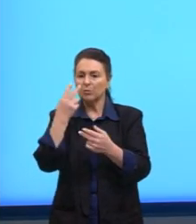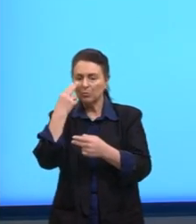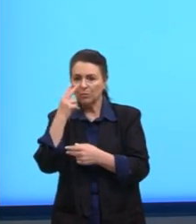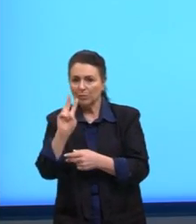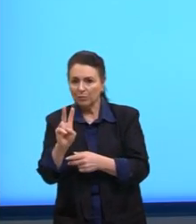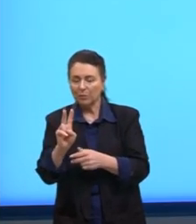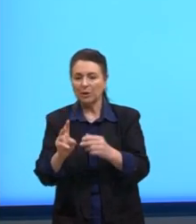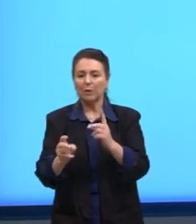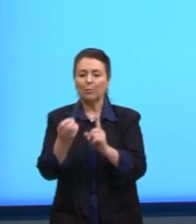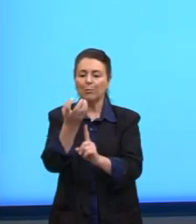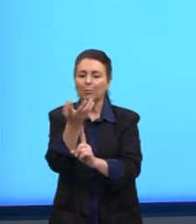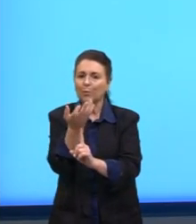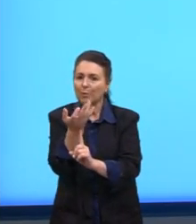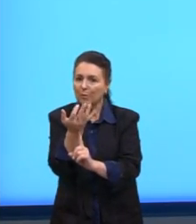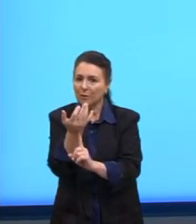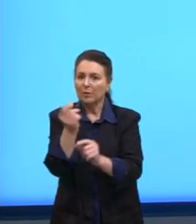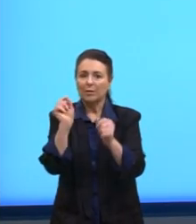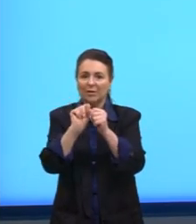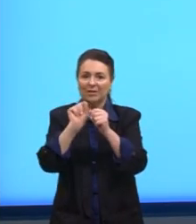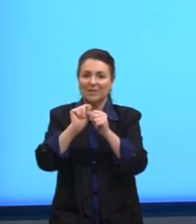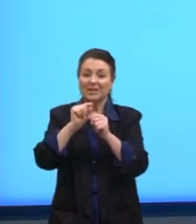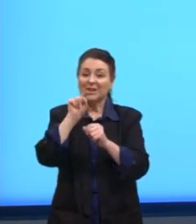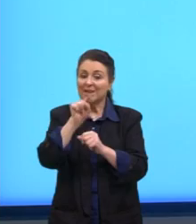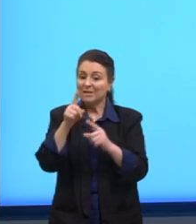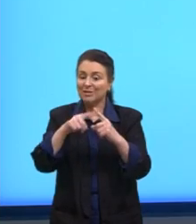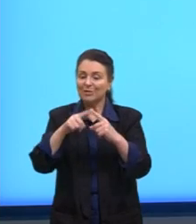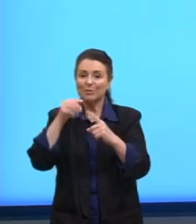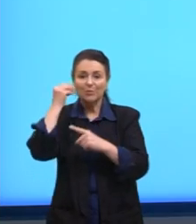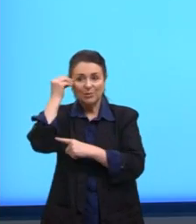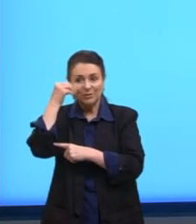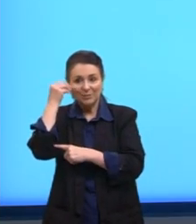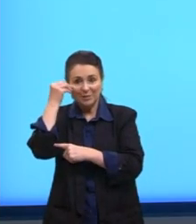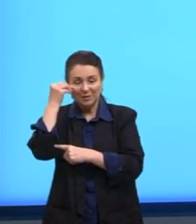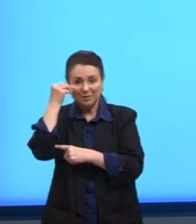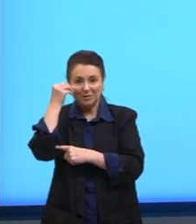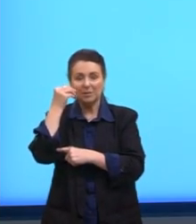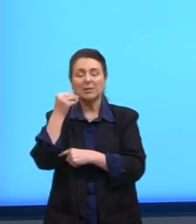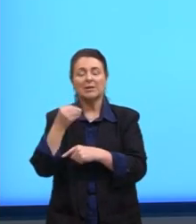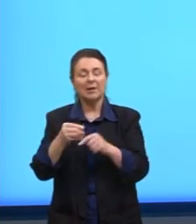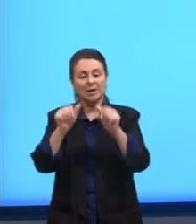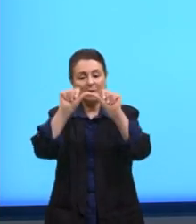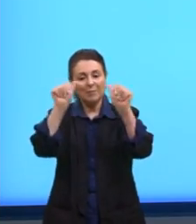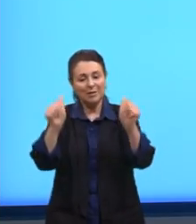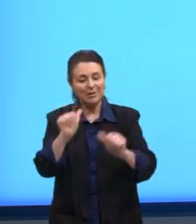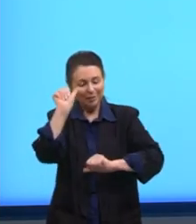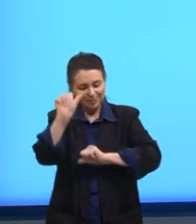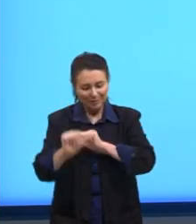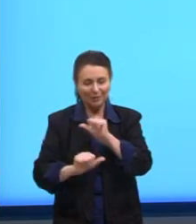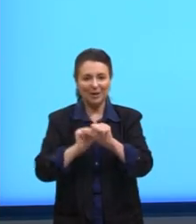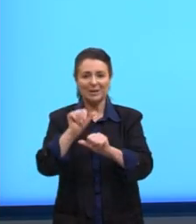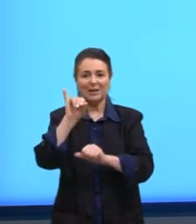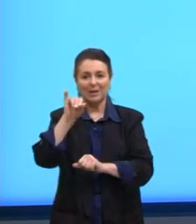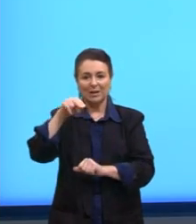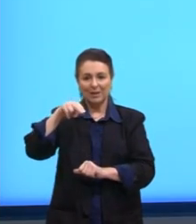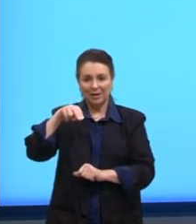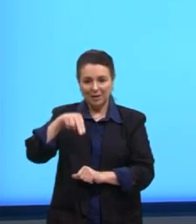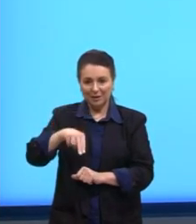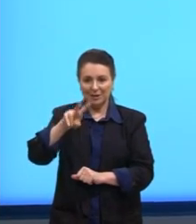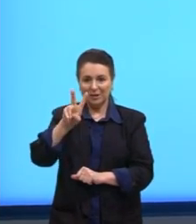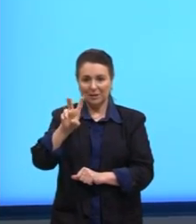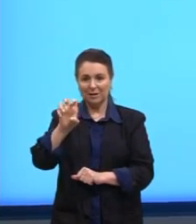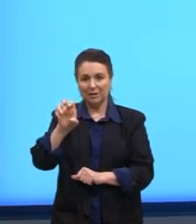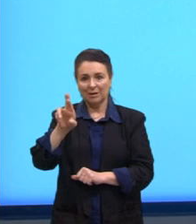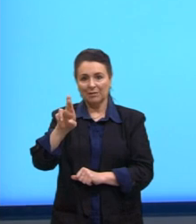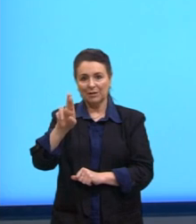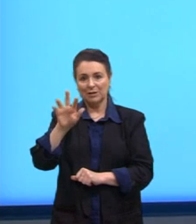uma vela acesa para fazer esse tipo de experiência tá E ele gera realmente uma imagem invertida chega a ser até surpreendente